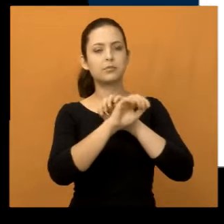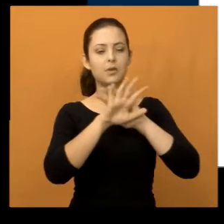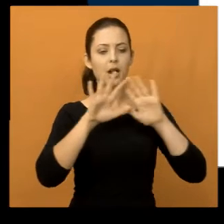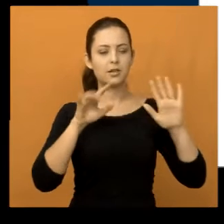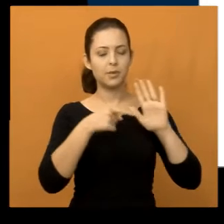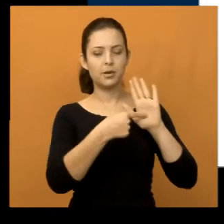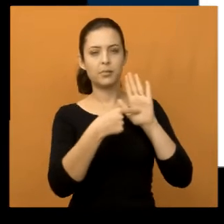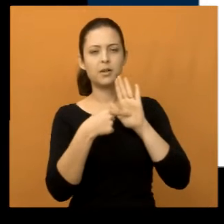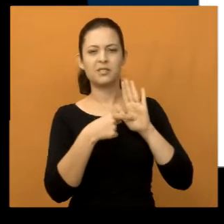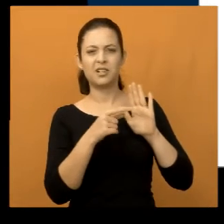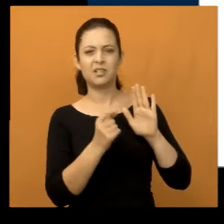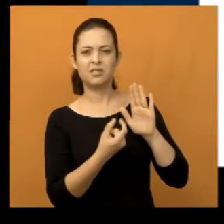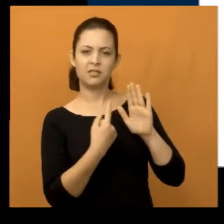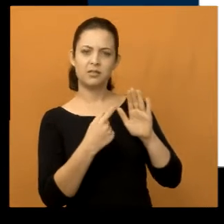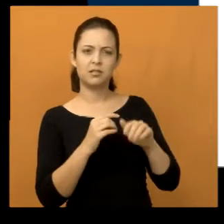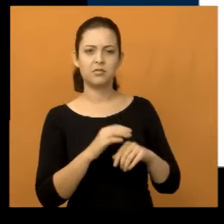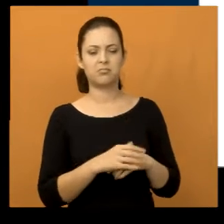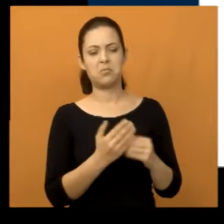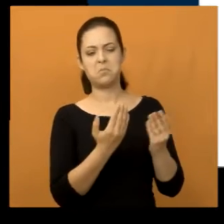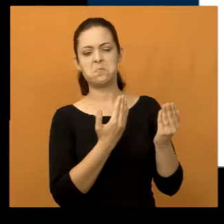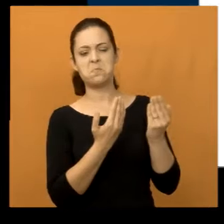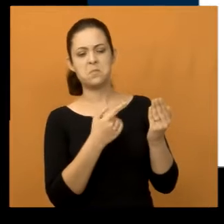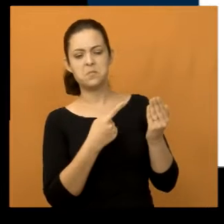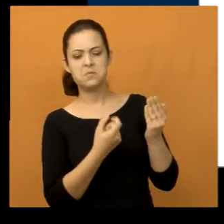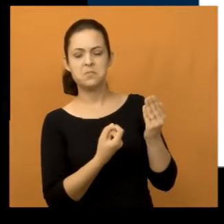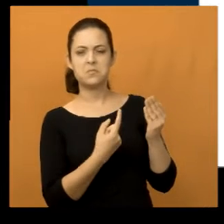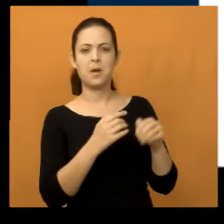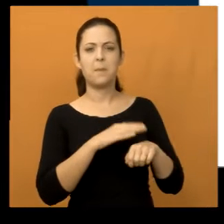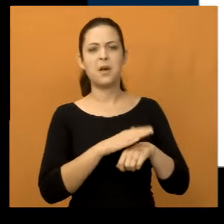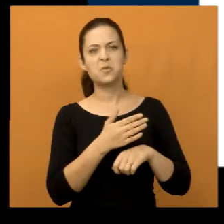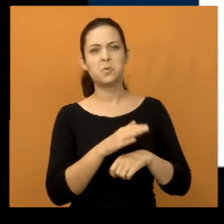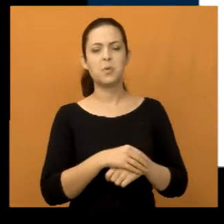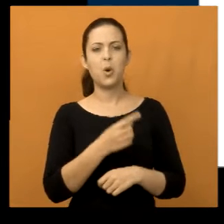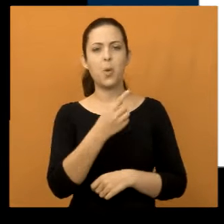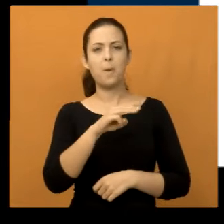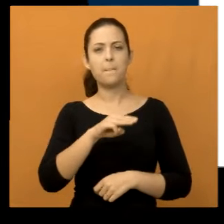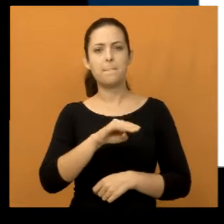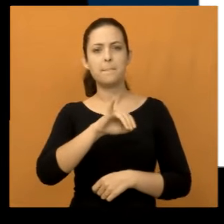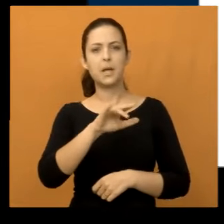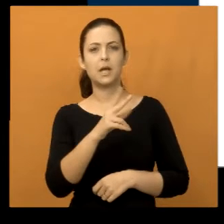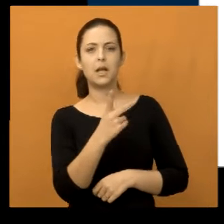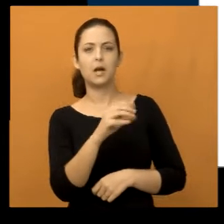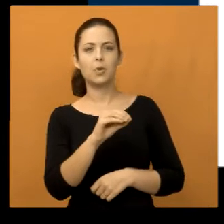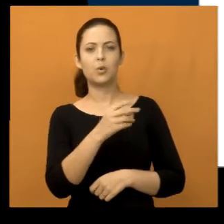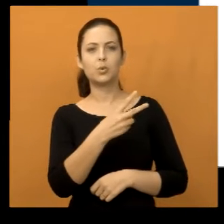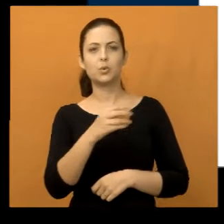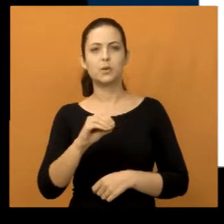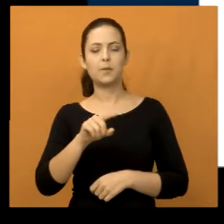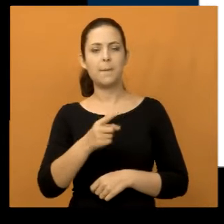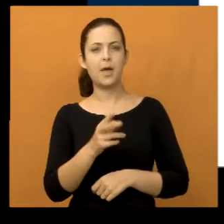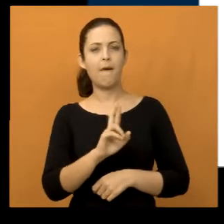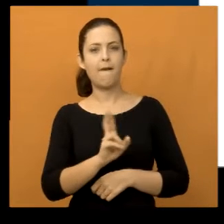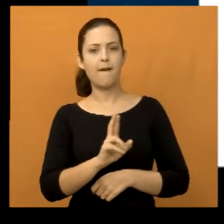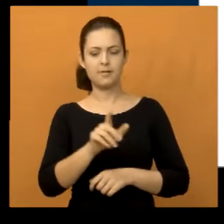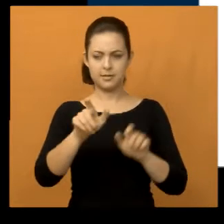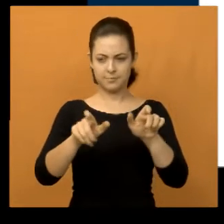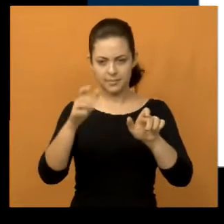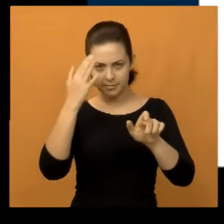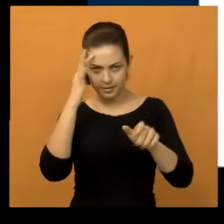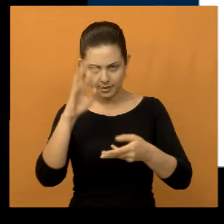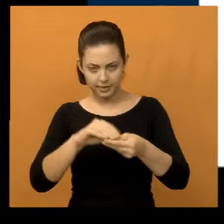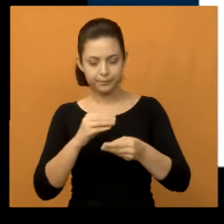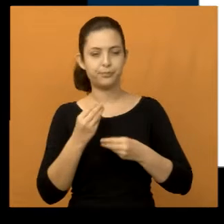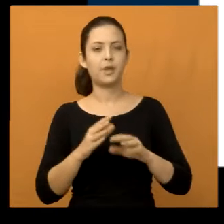apontava um suposto desvio de mais ou menos R$1,2 milhão. Só para o munícipe entender,